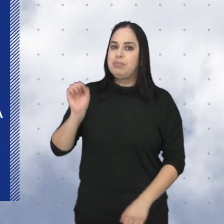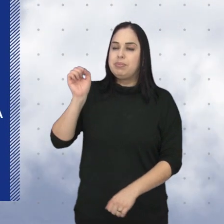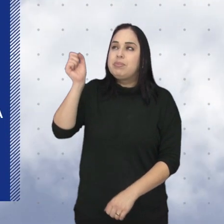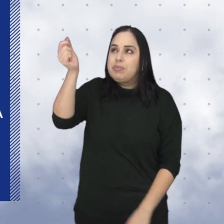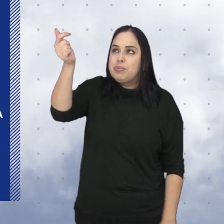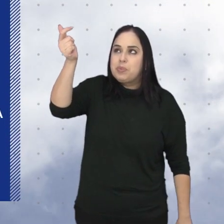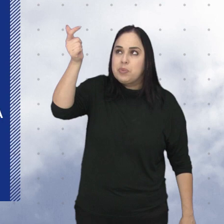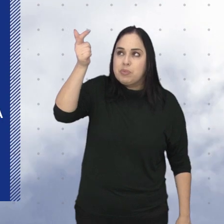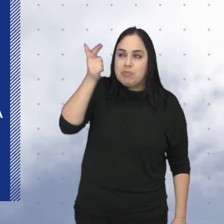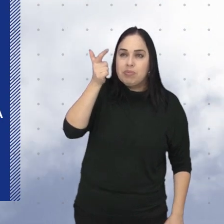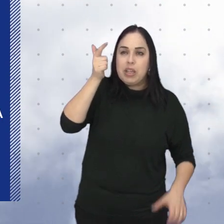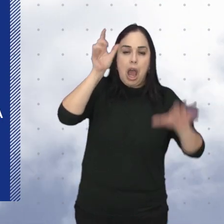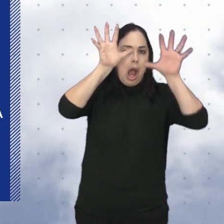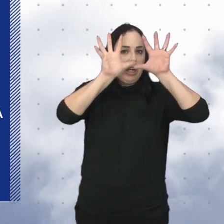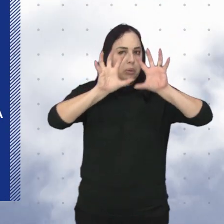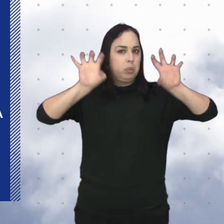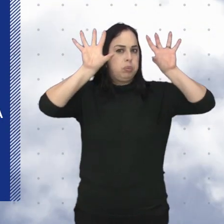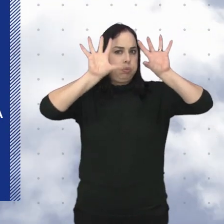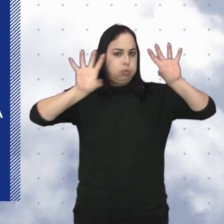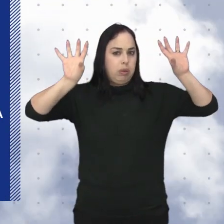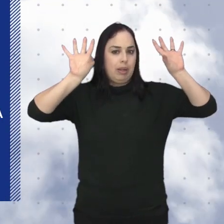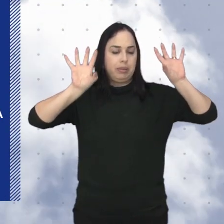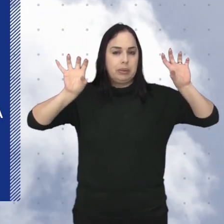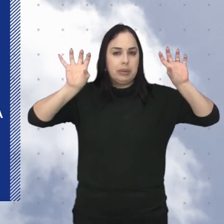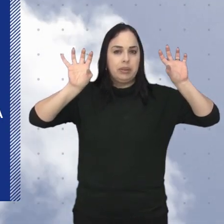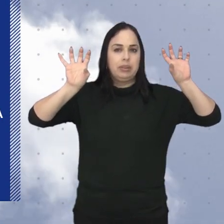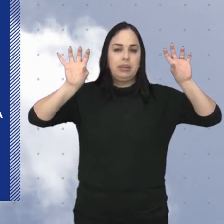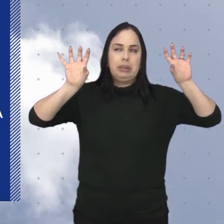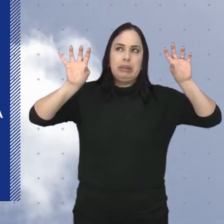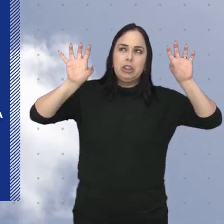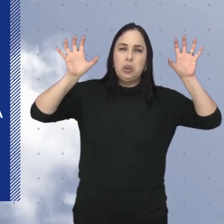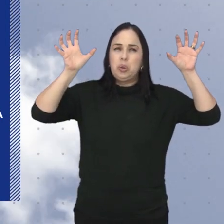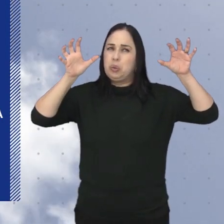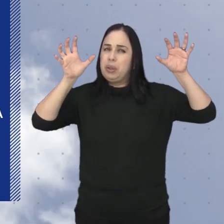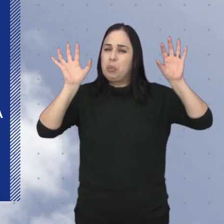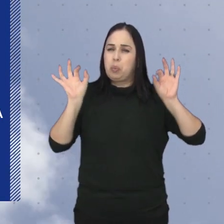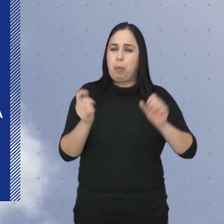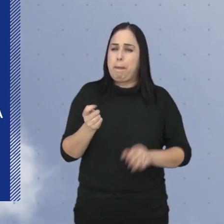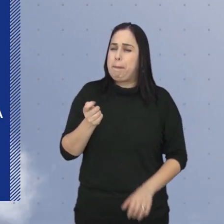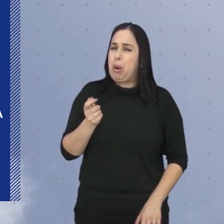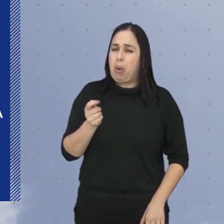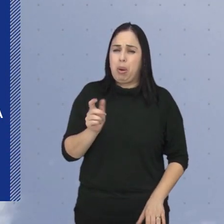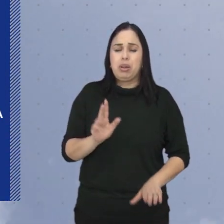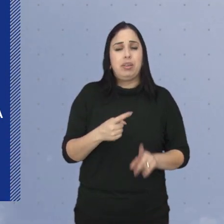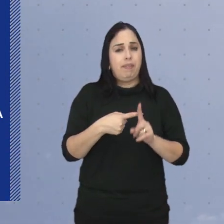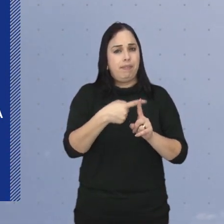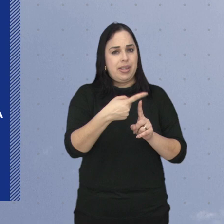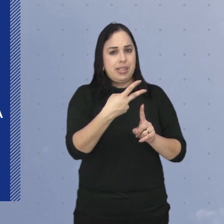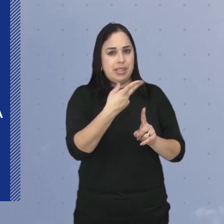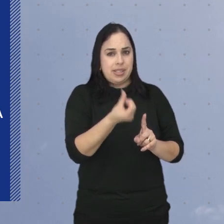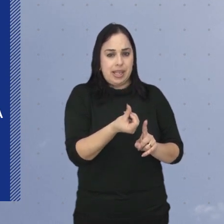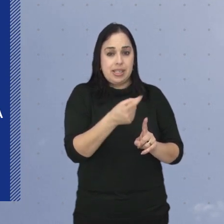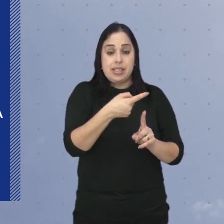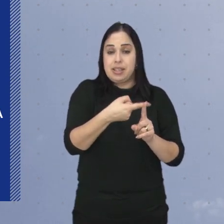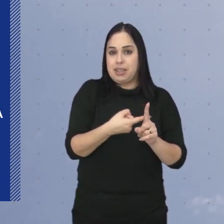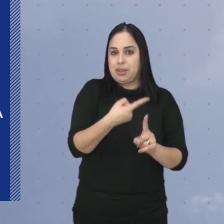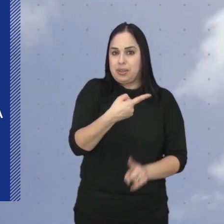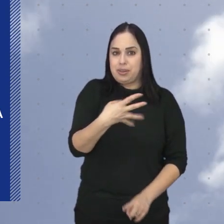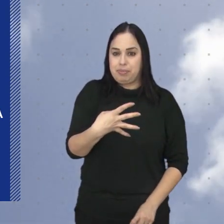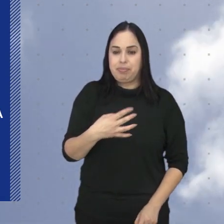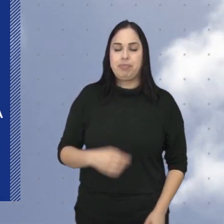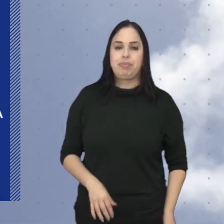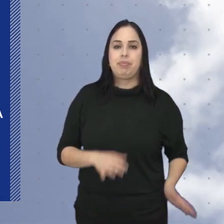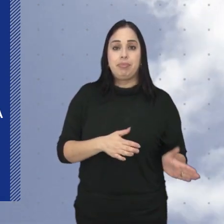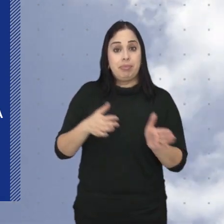Tarde de sol com algumas nuvens nesta terça-feira. Há pouca possibilidade de chuva. A máxima é de 26 graus e a mínima